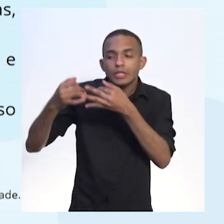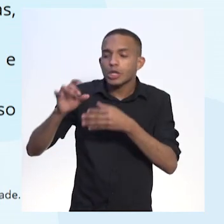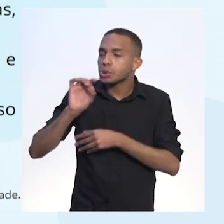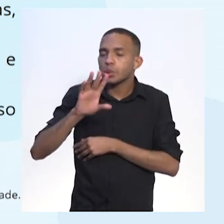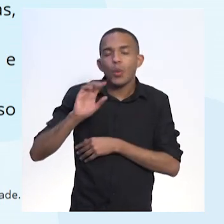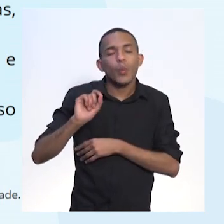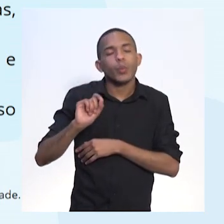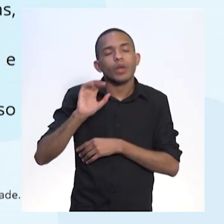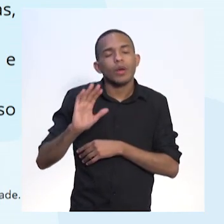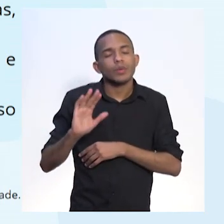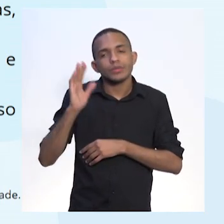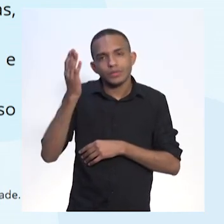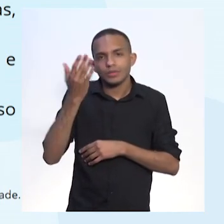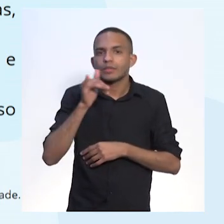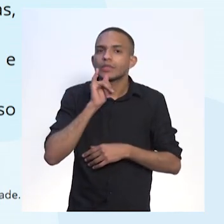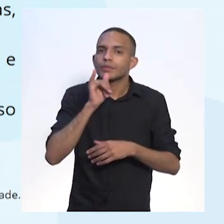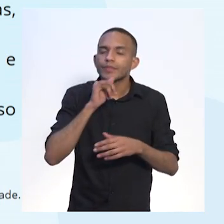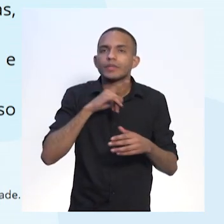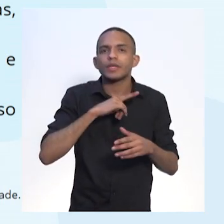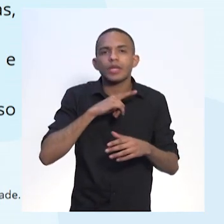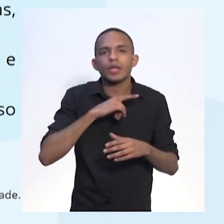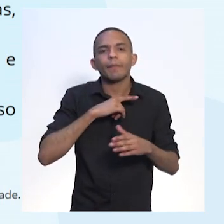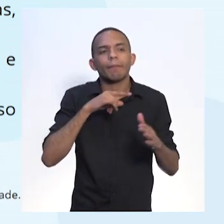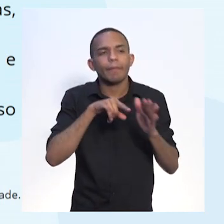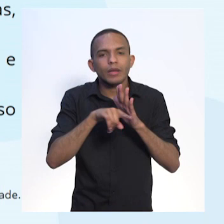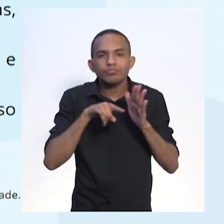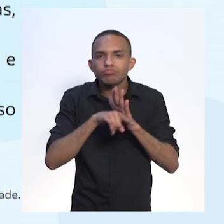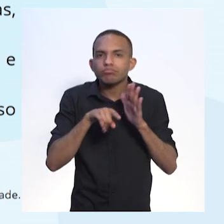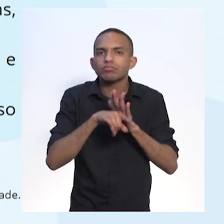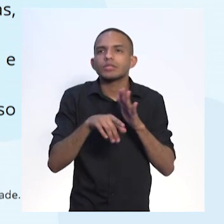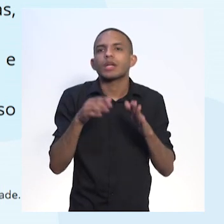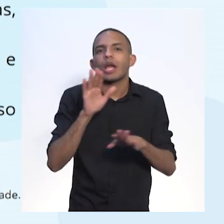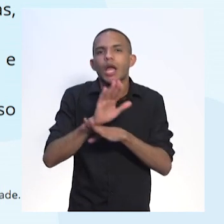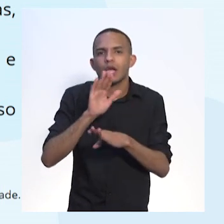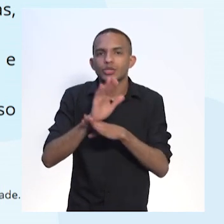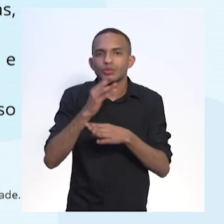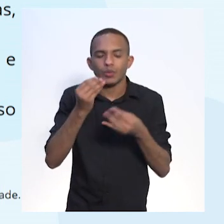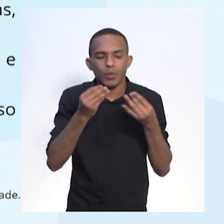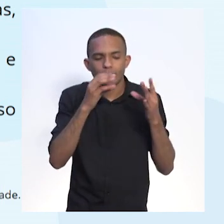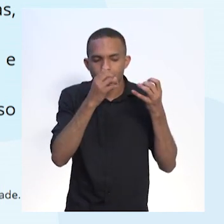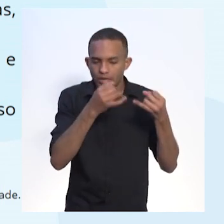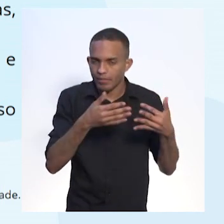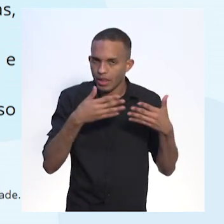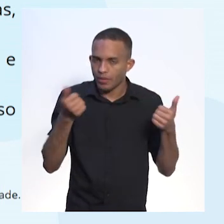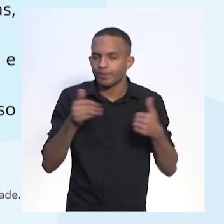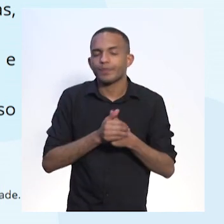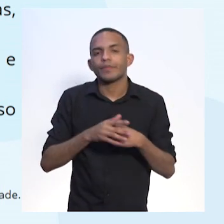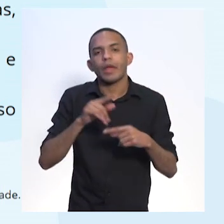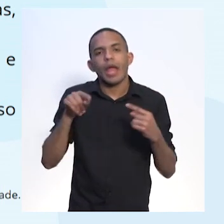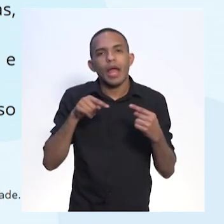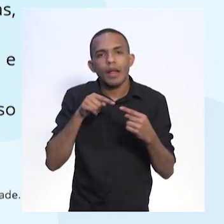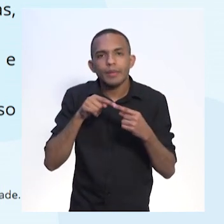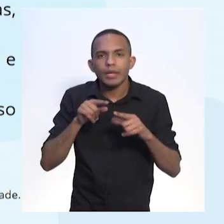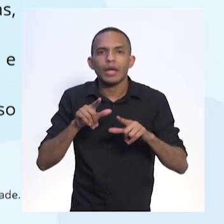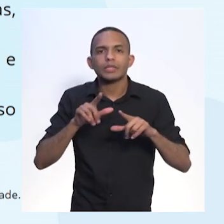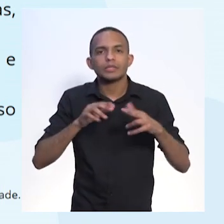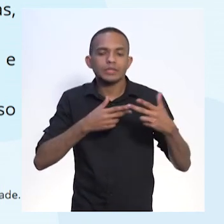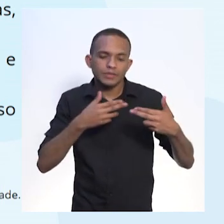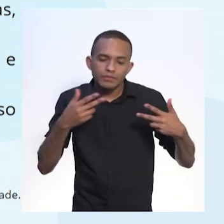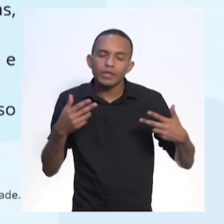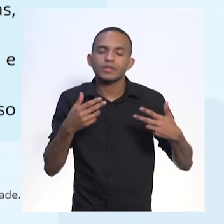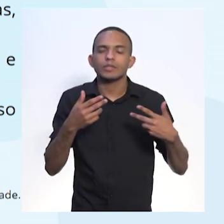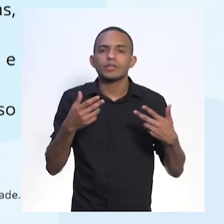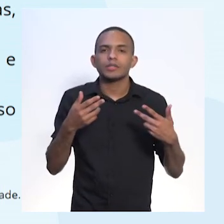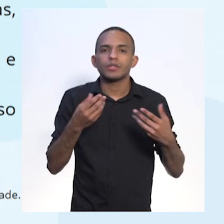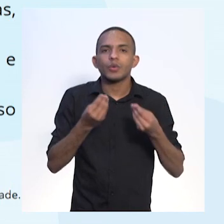aconteceu, que quando a gente coloca as perguntinhas, de certa forma, ajuda, sim, nessa narração, certo? veiculada nos meios de comunicação. Então, podemos